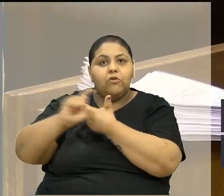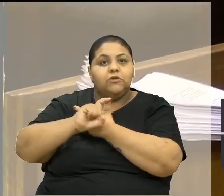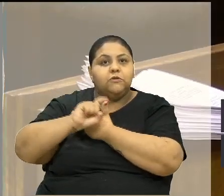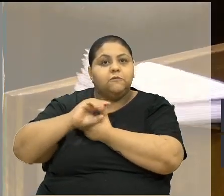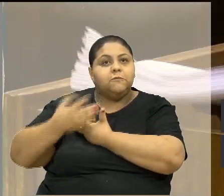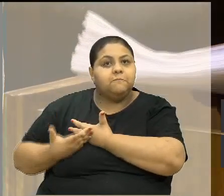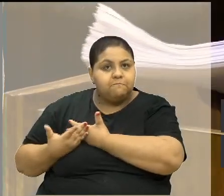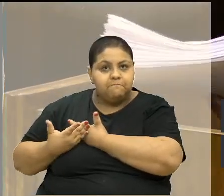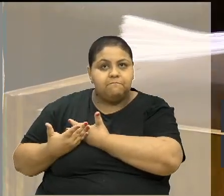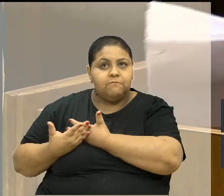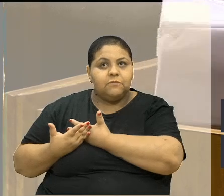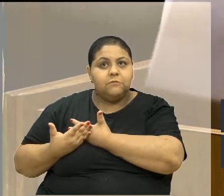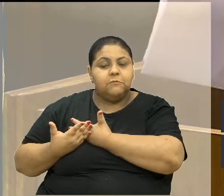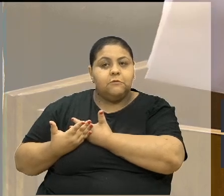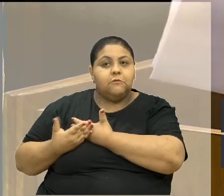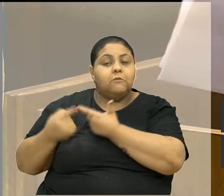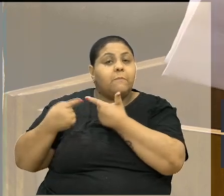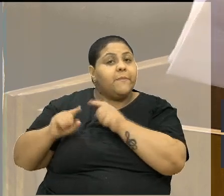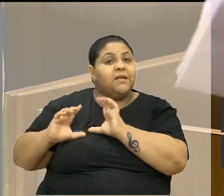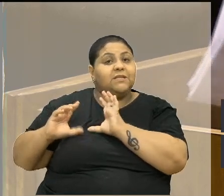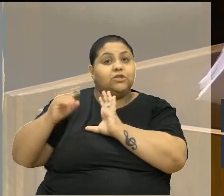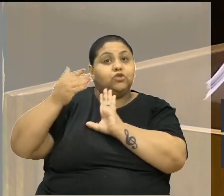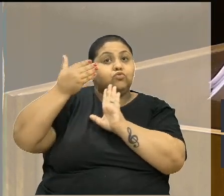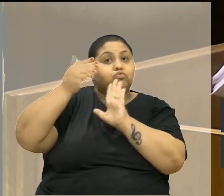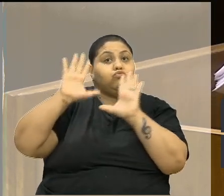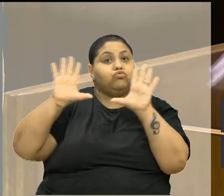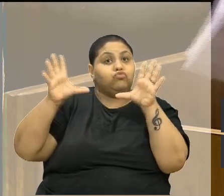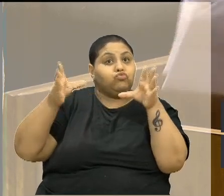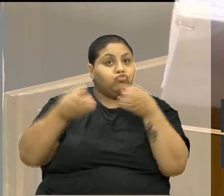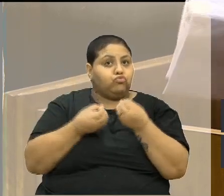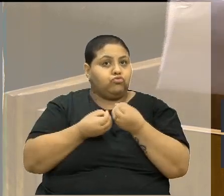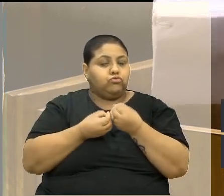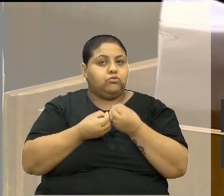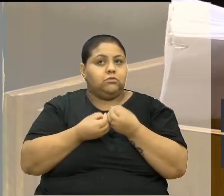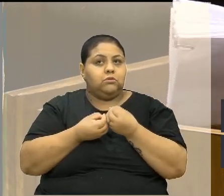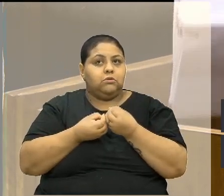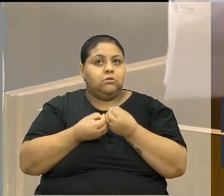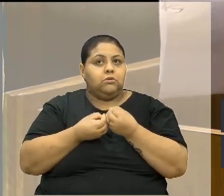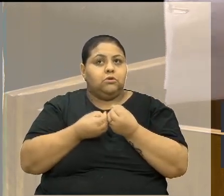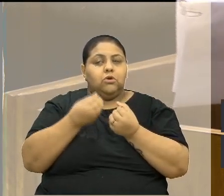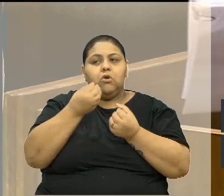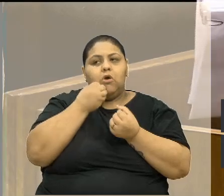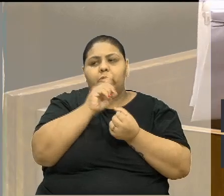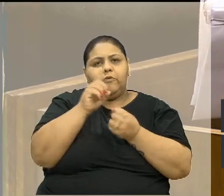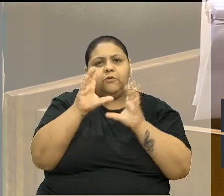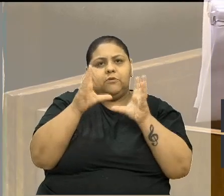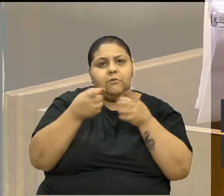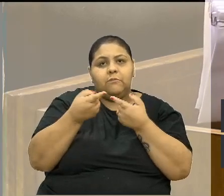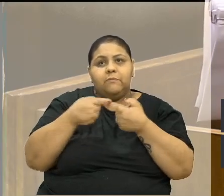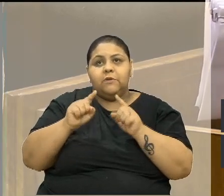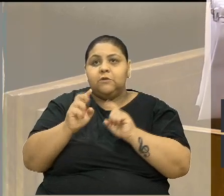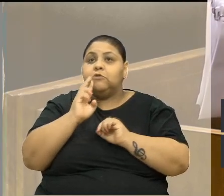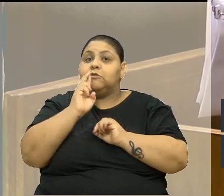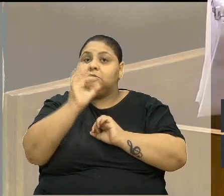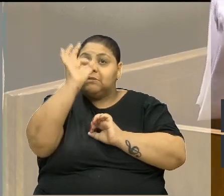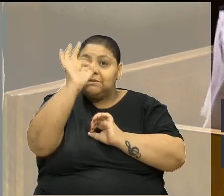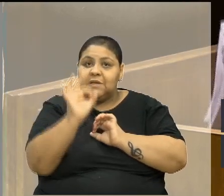executivo? Duvido. Mas tudo isso aqui, nem todos, é claro, eu gostaria de dar um retorno